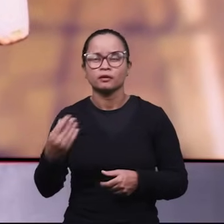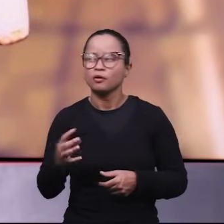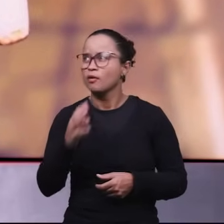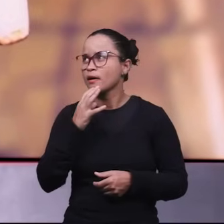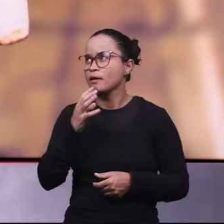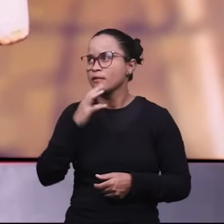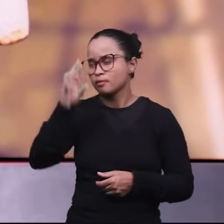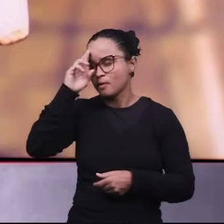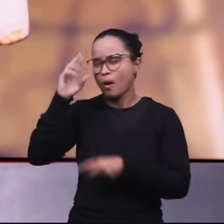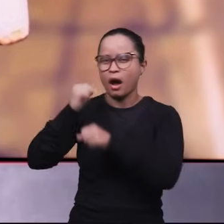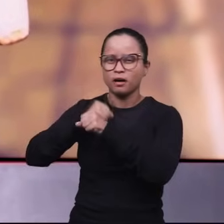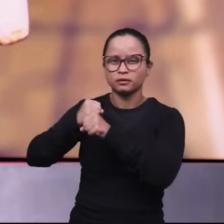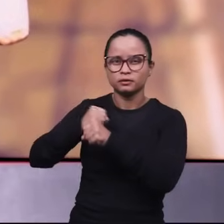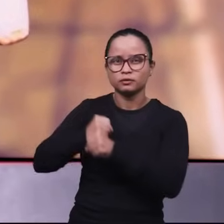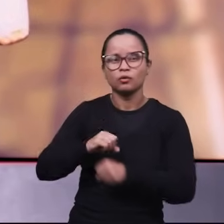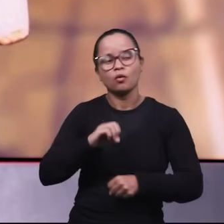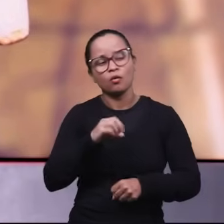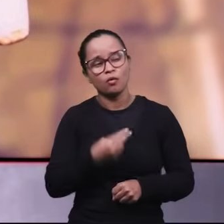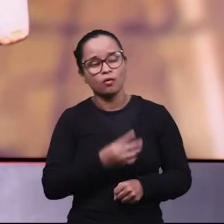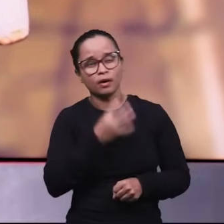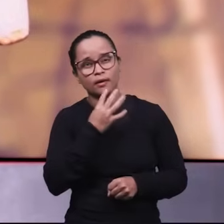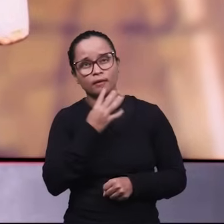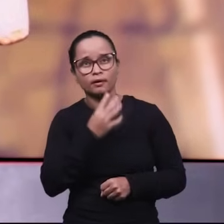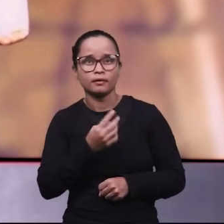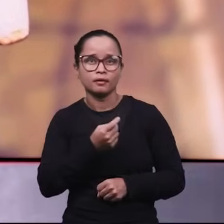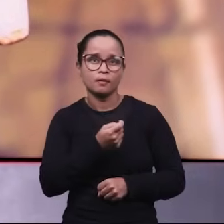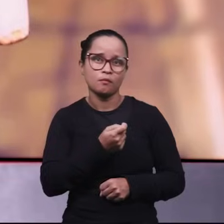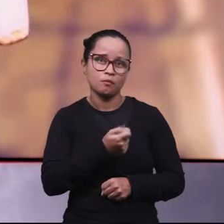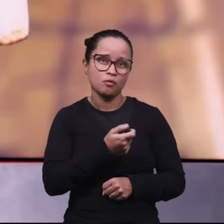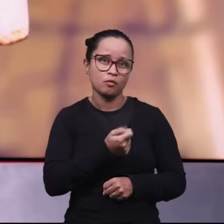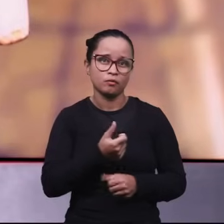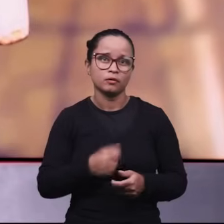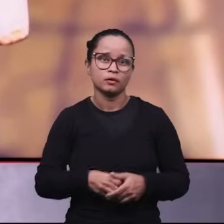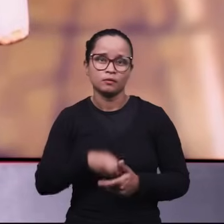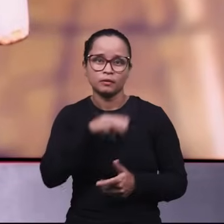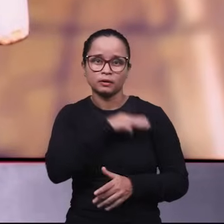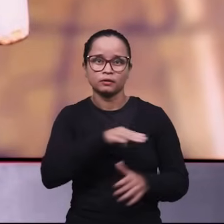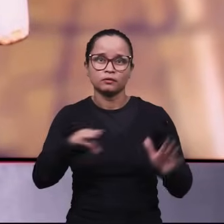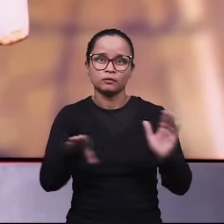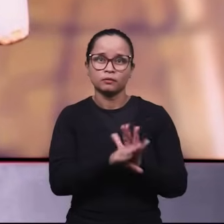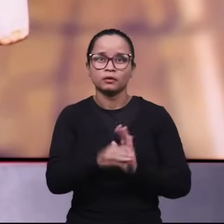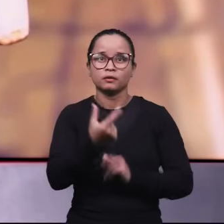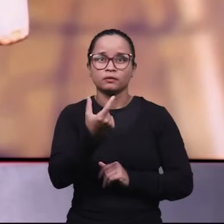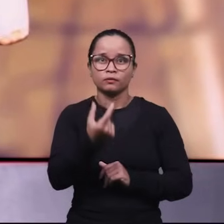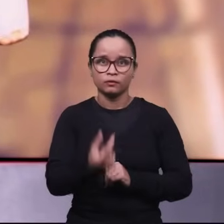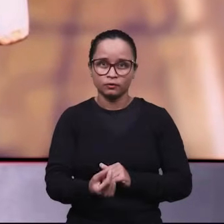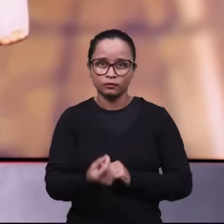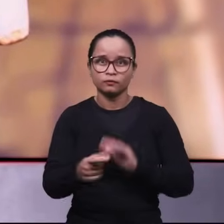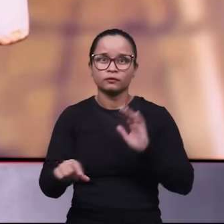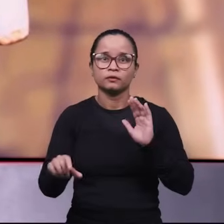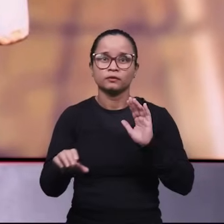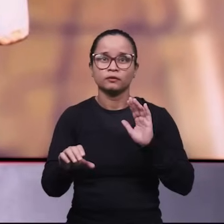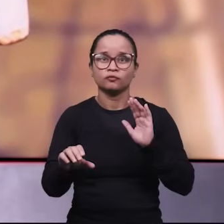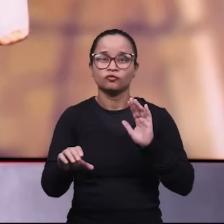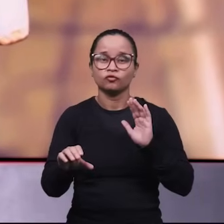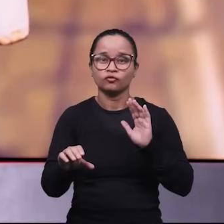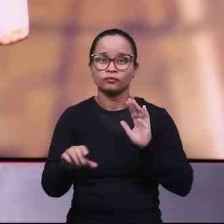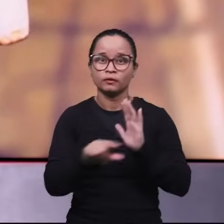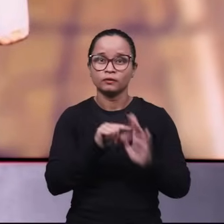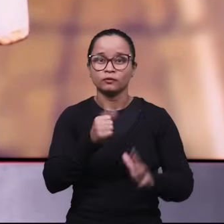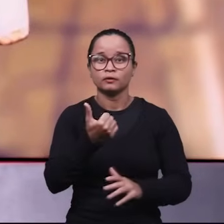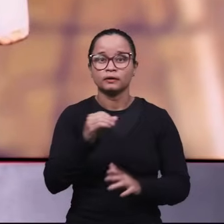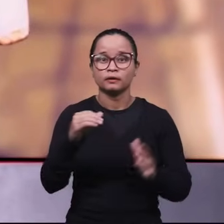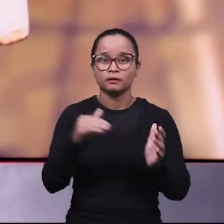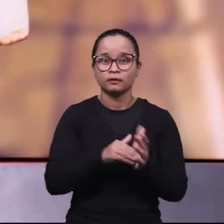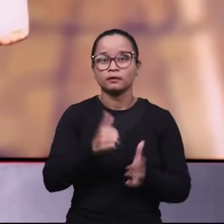conhece o Senhor há muito tempo ou conhece o Senhor na última hora. Está em Mateus 20, 10 a 16. Graças